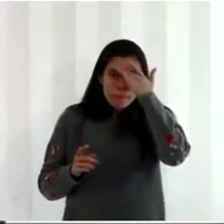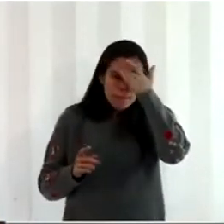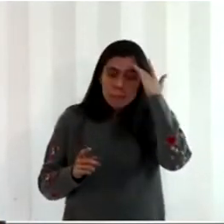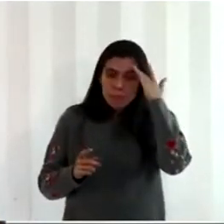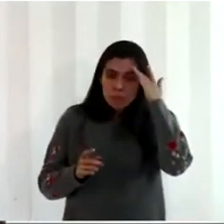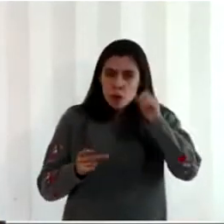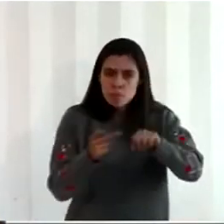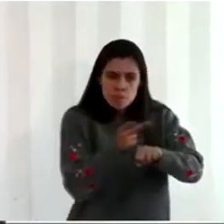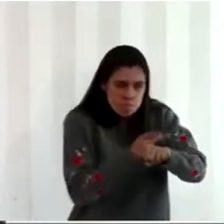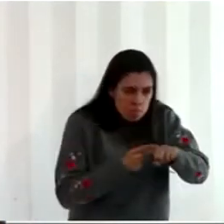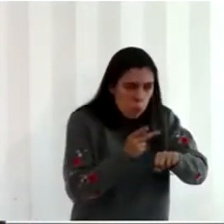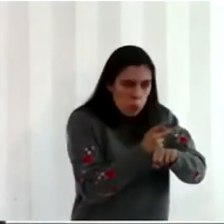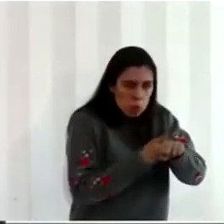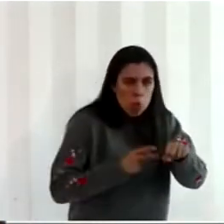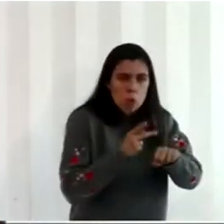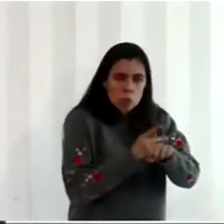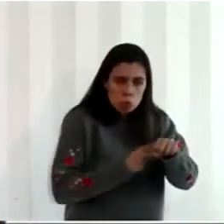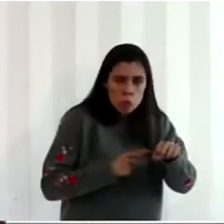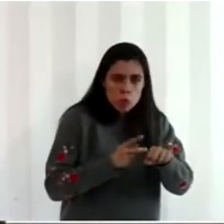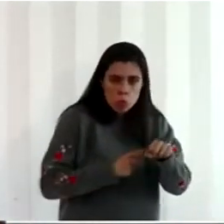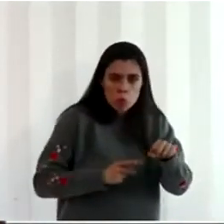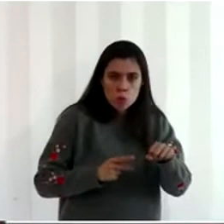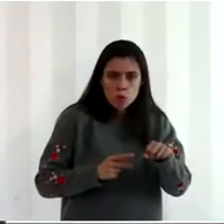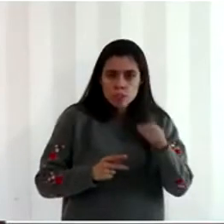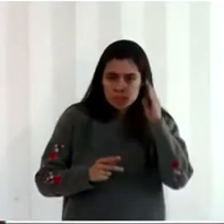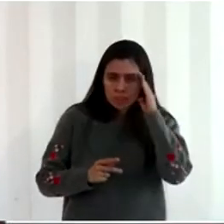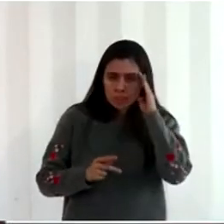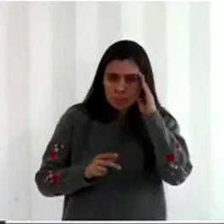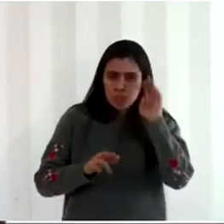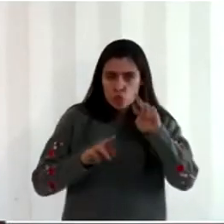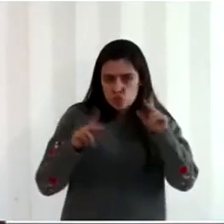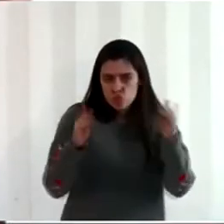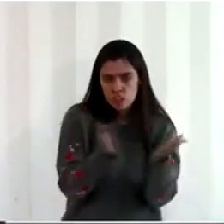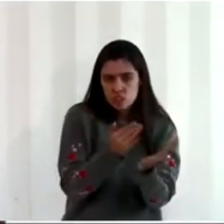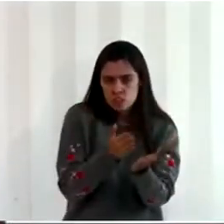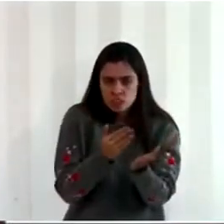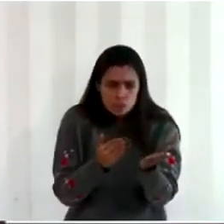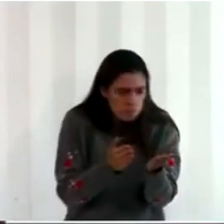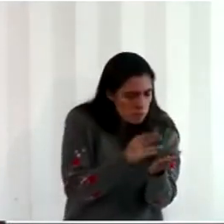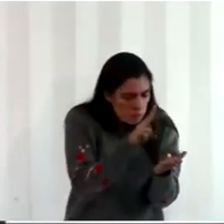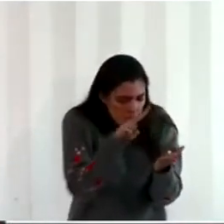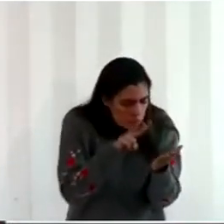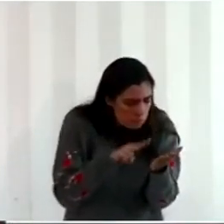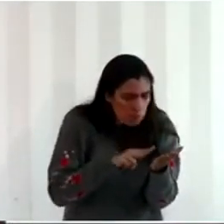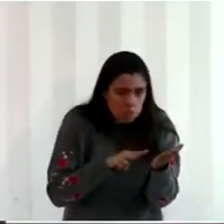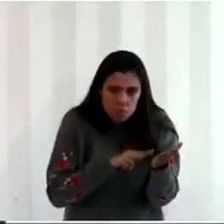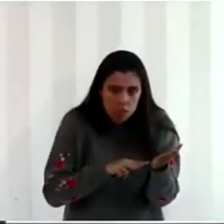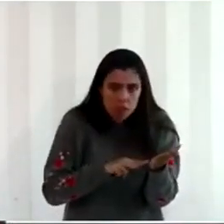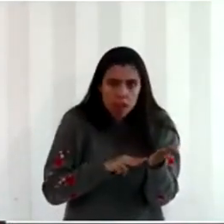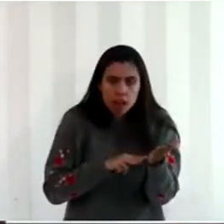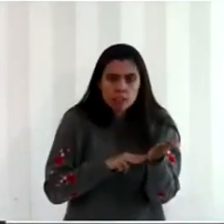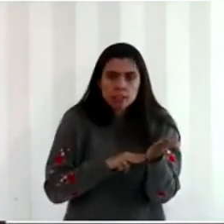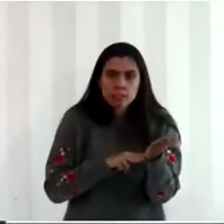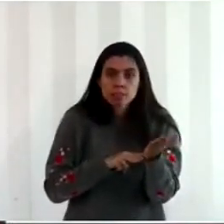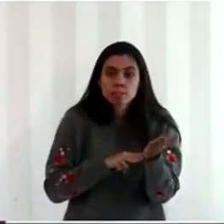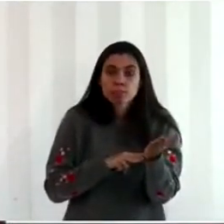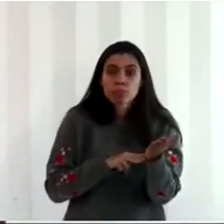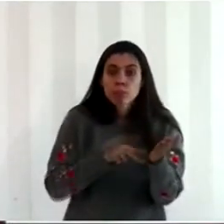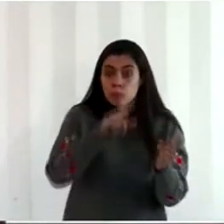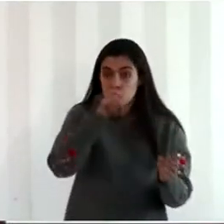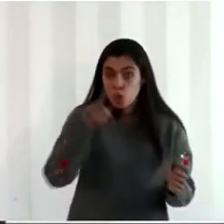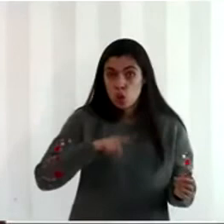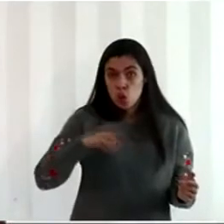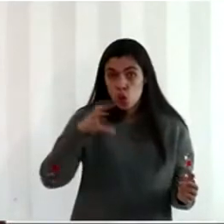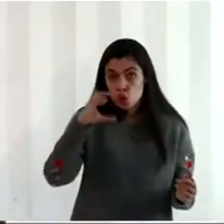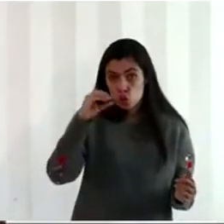Davi. É da linhagem davídica. Então, olha só, meus irmãos, embora a gente falou bastante até aqui do